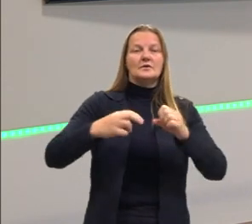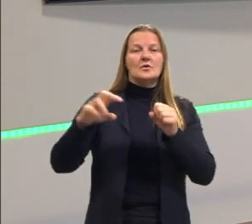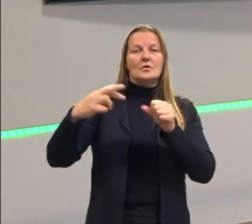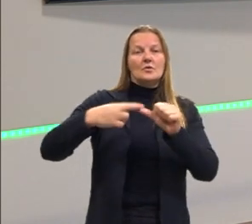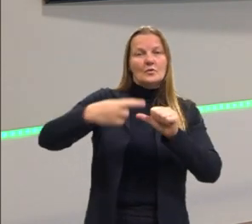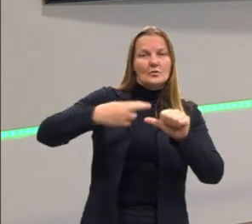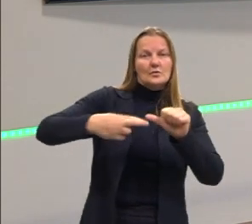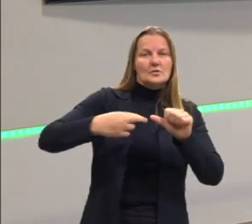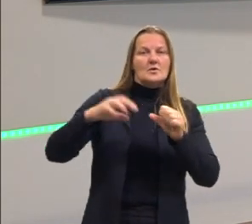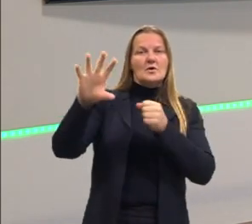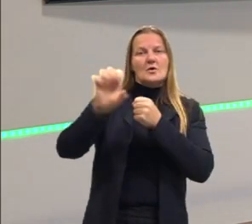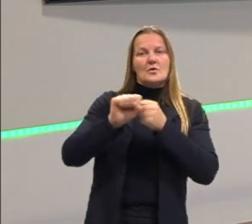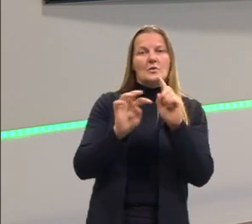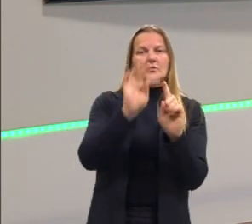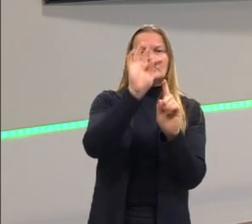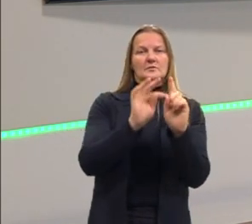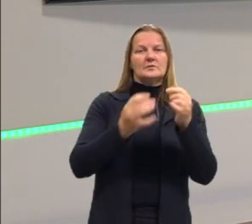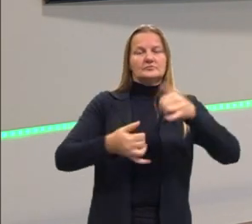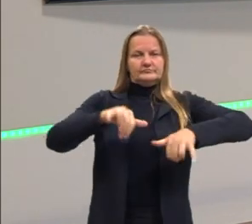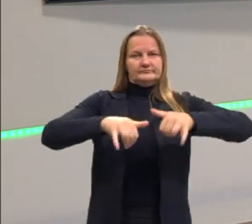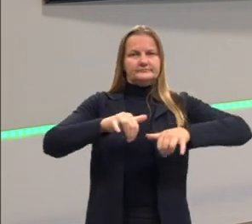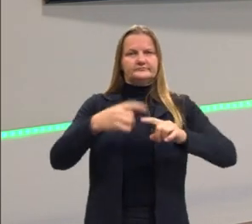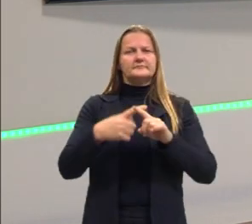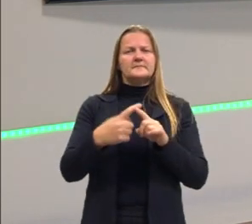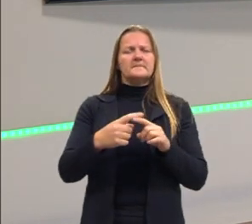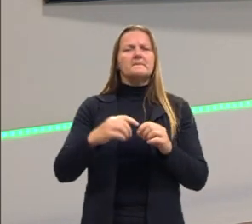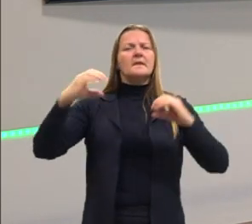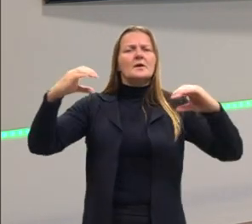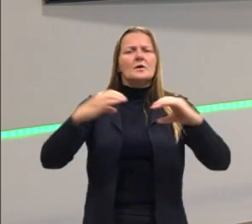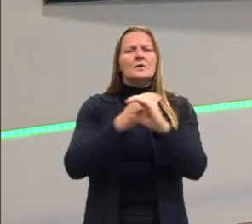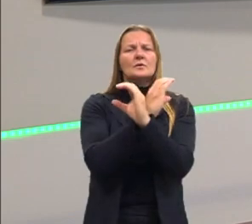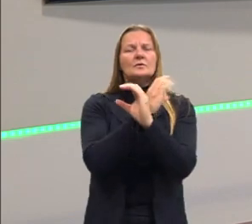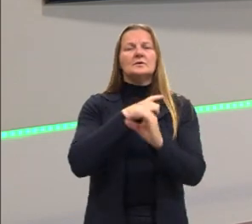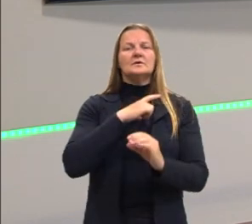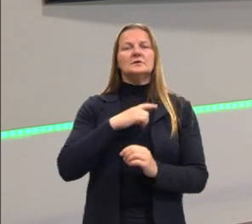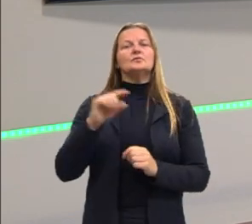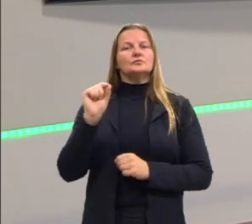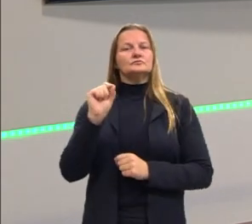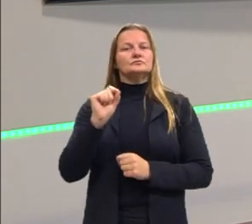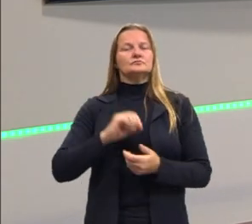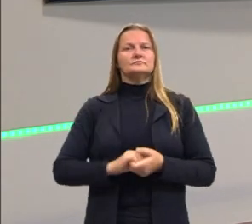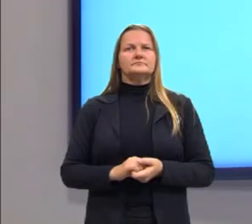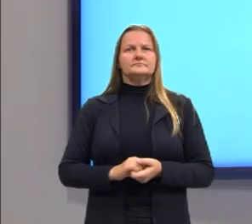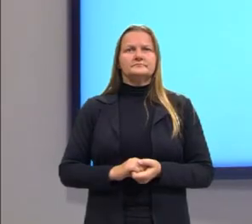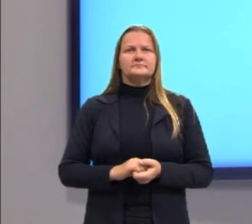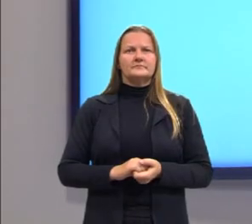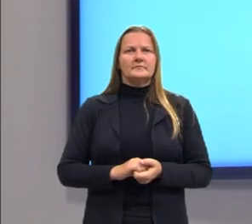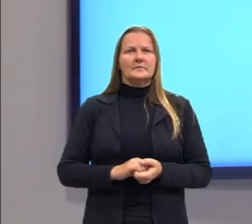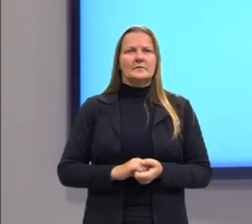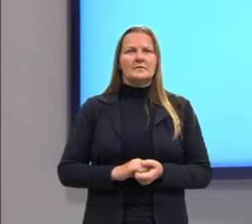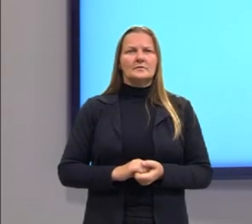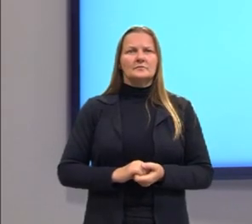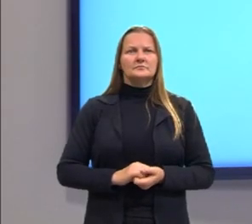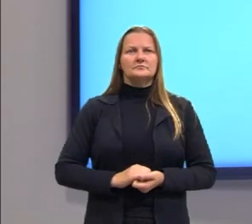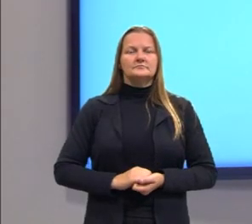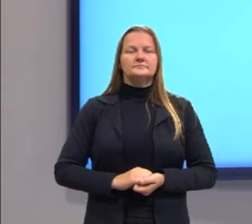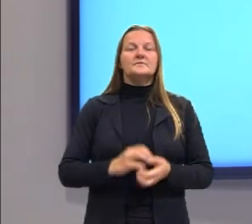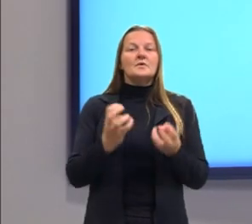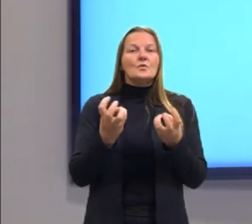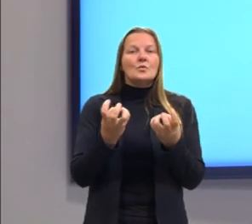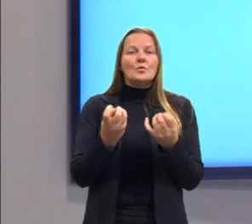da termoquímica então a caloria ela literalmente tá ela é uma coisa é a